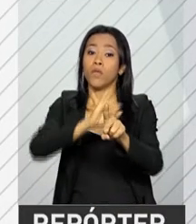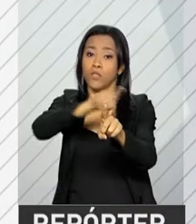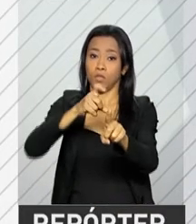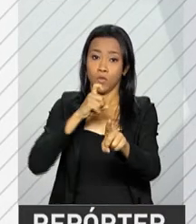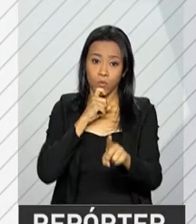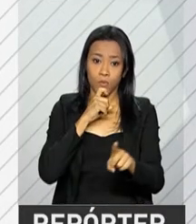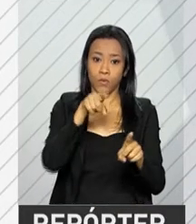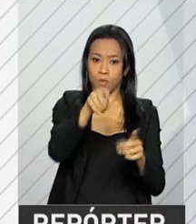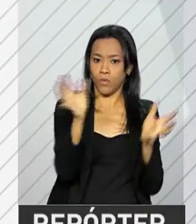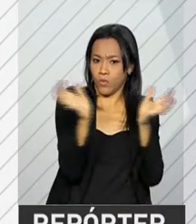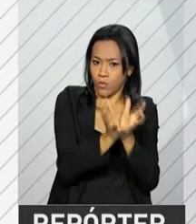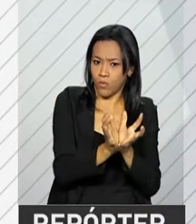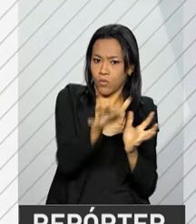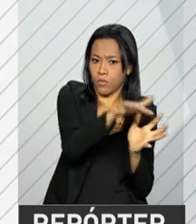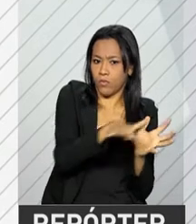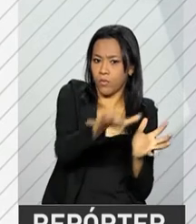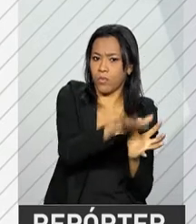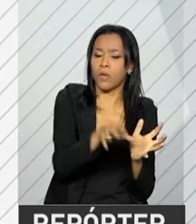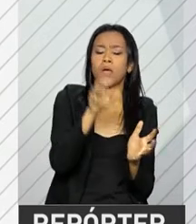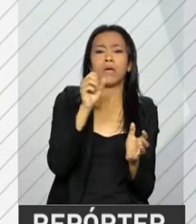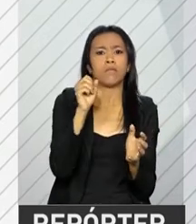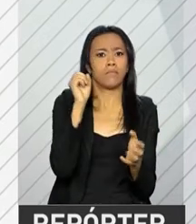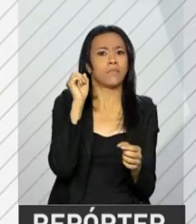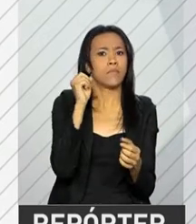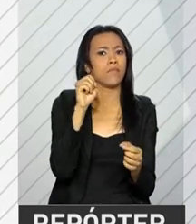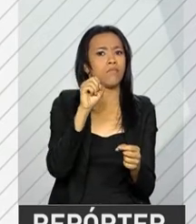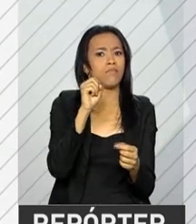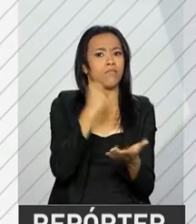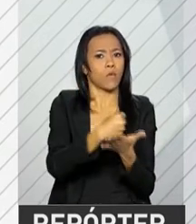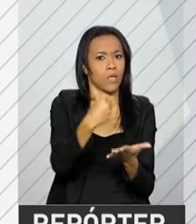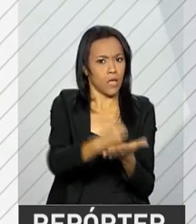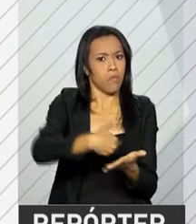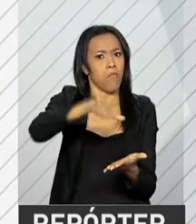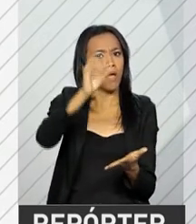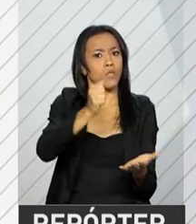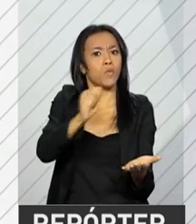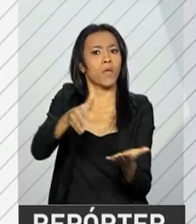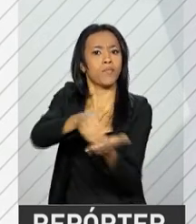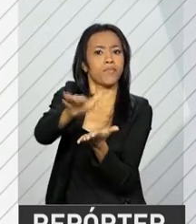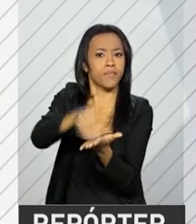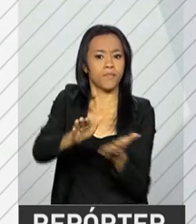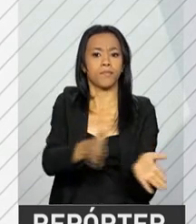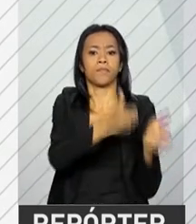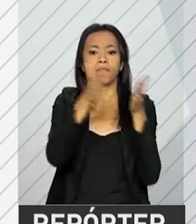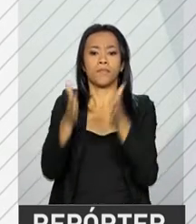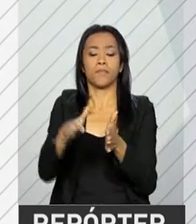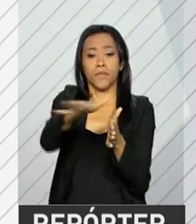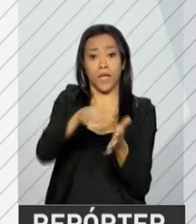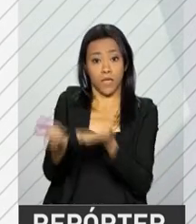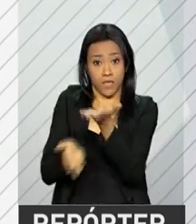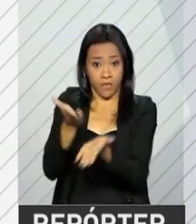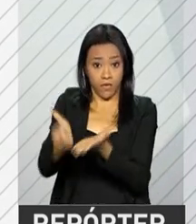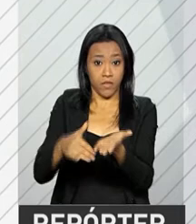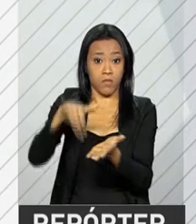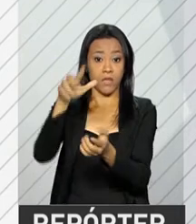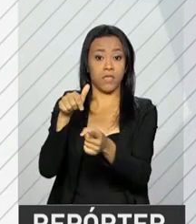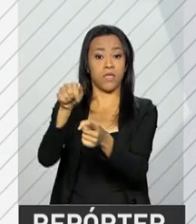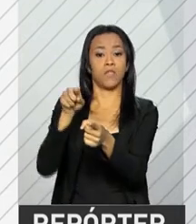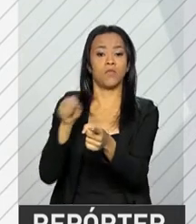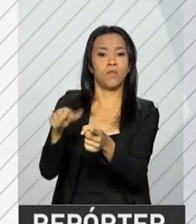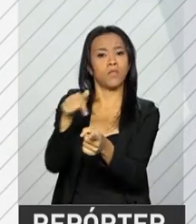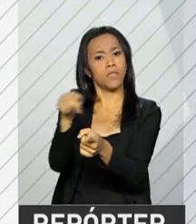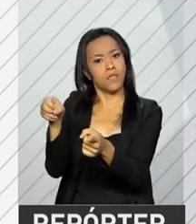da economia empregaram mais do que demitiram o setor de serviços empregou mais de 7.700